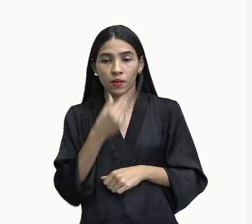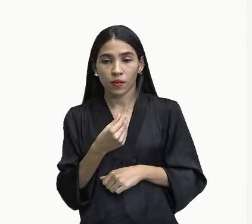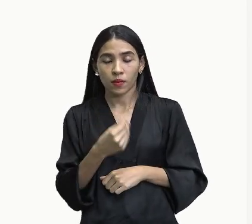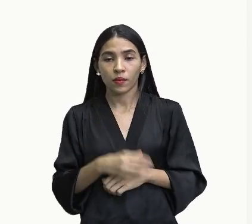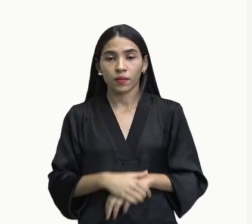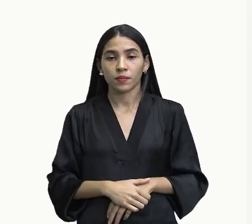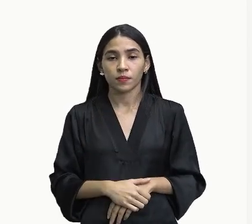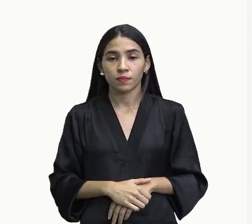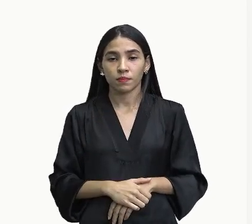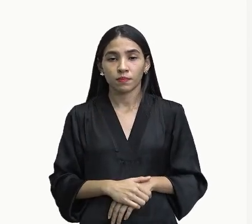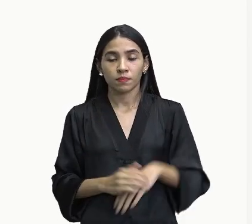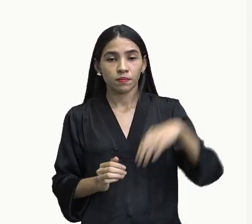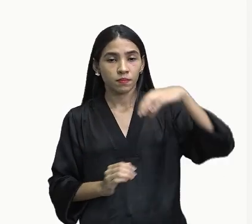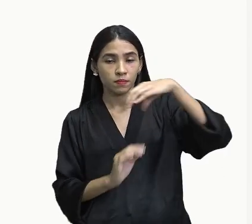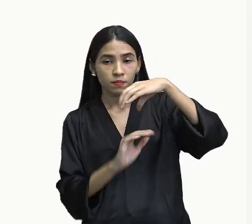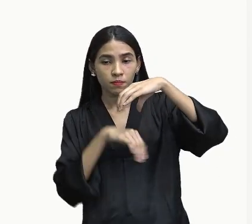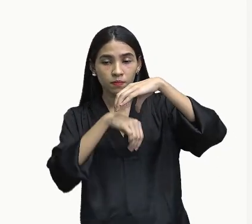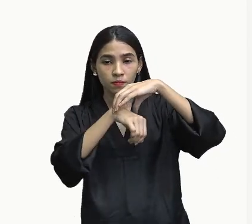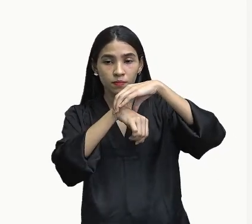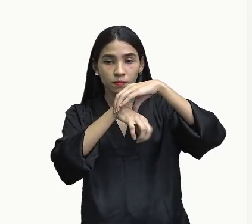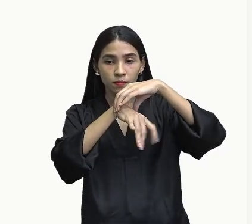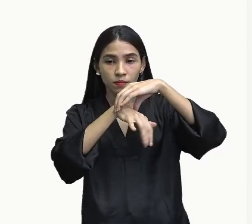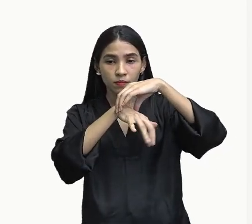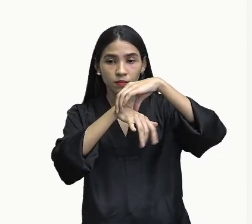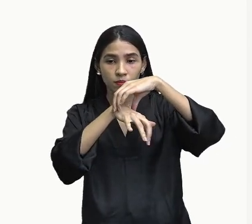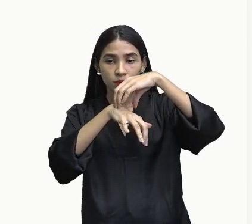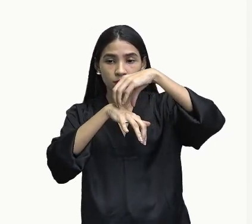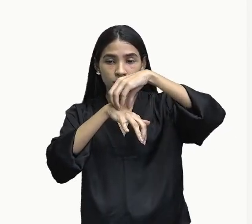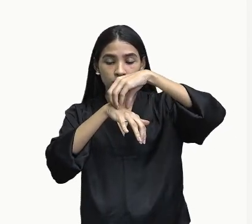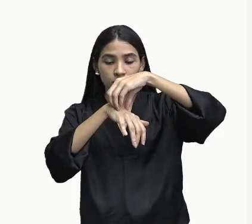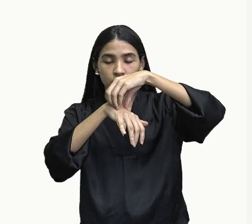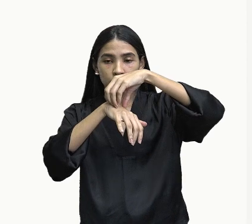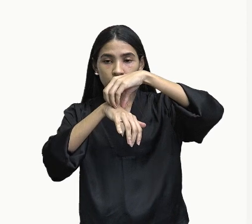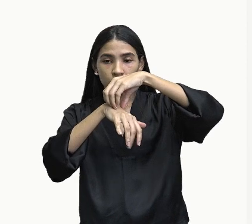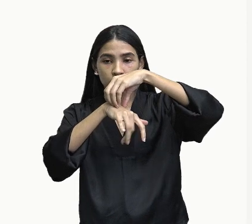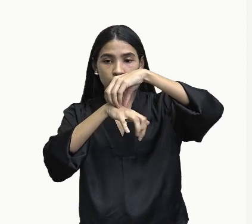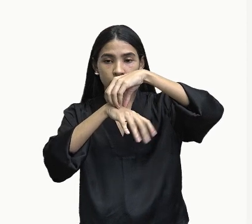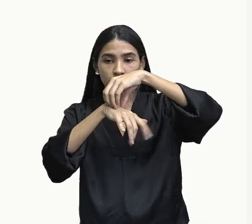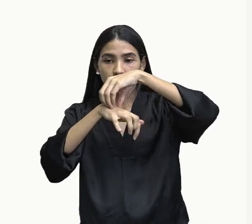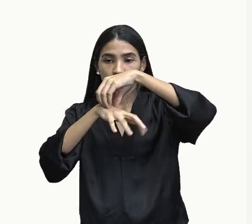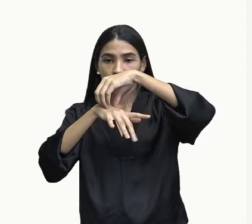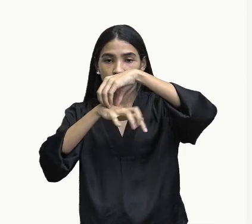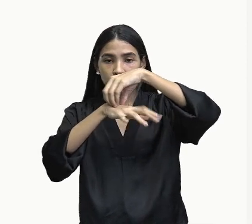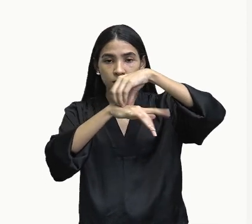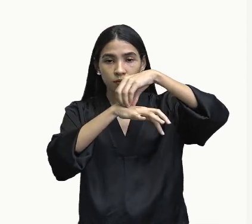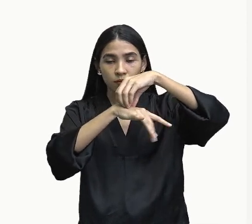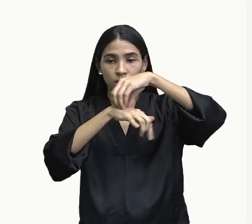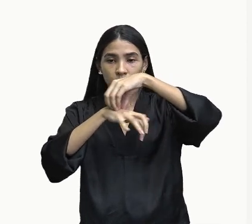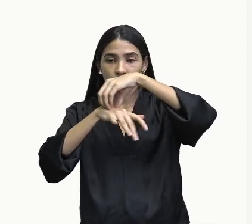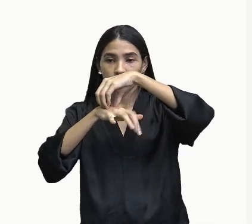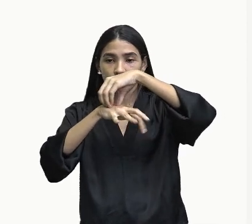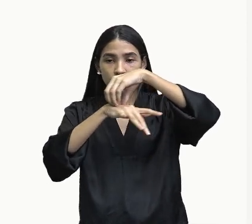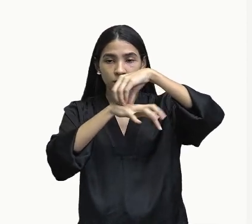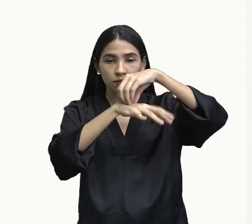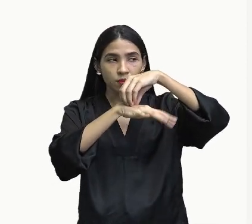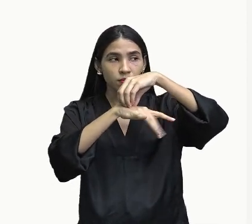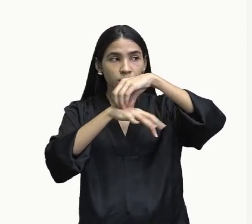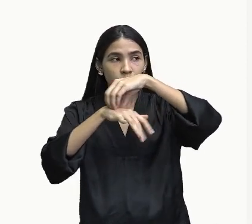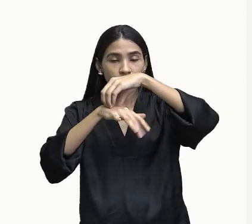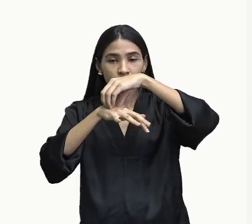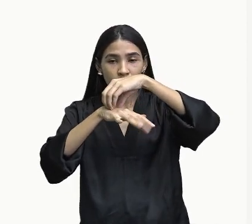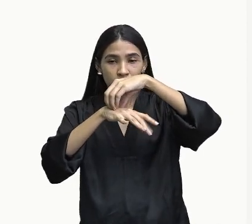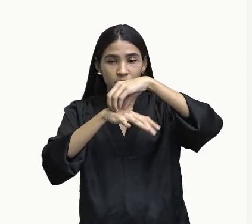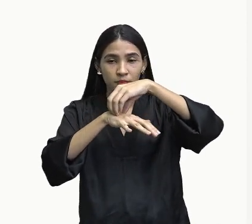Observem aqui a produção de gametas desses 2 indivíduos, que